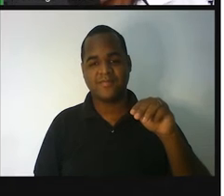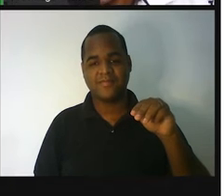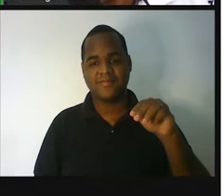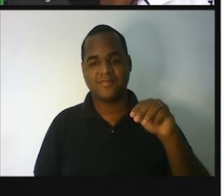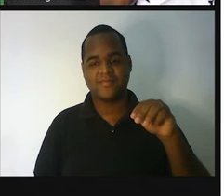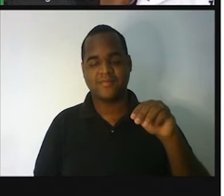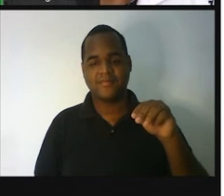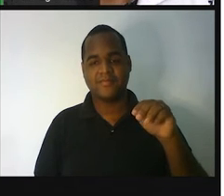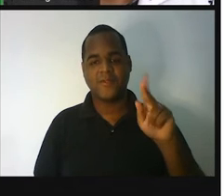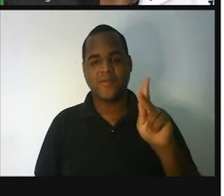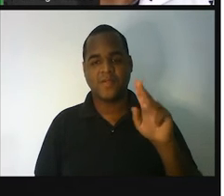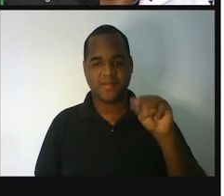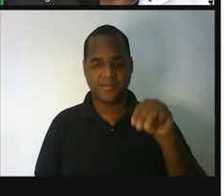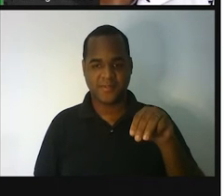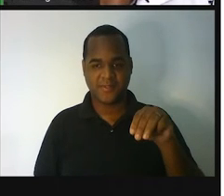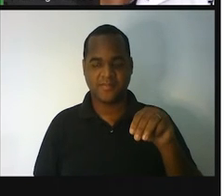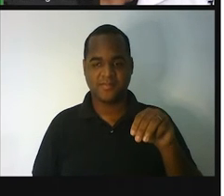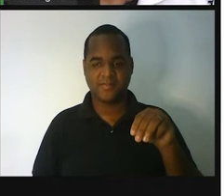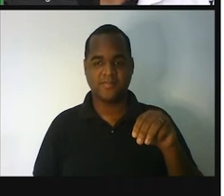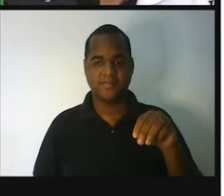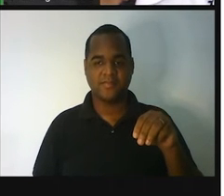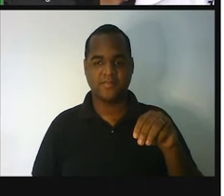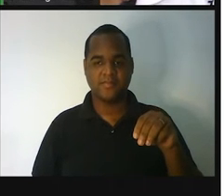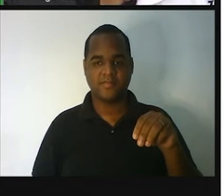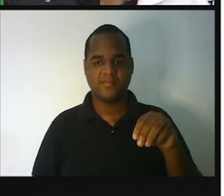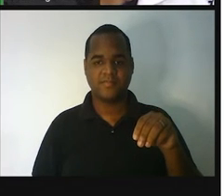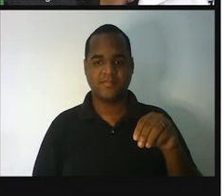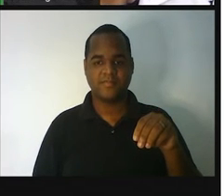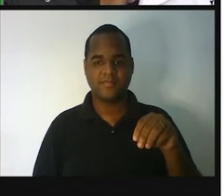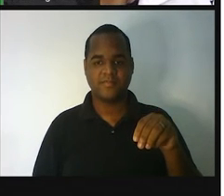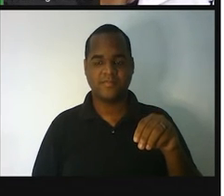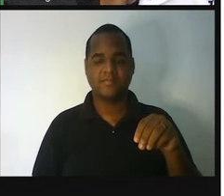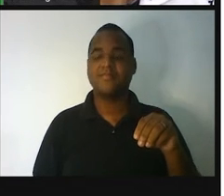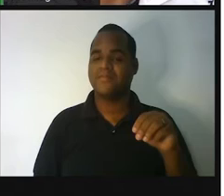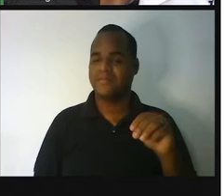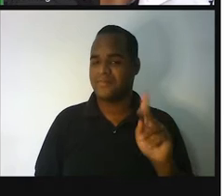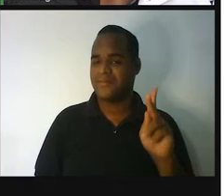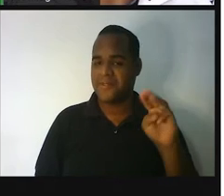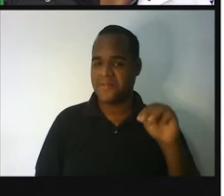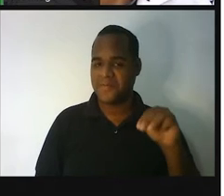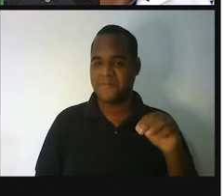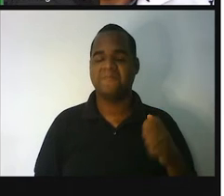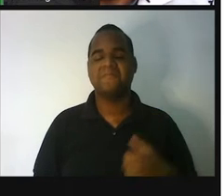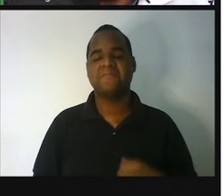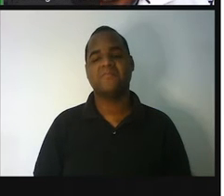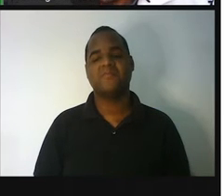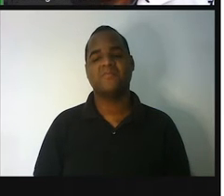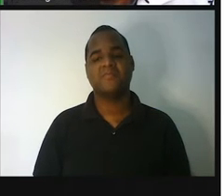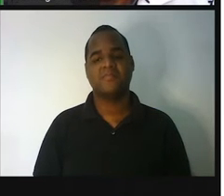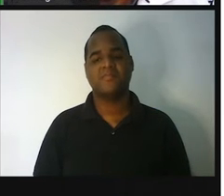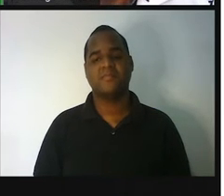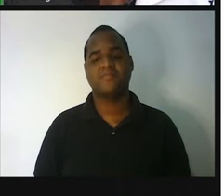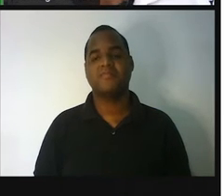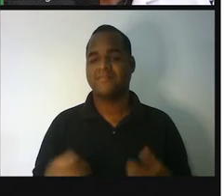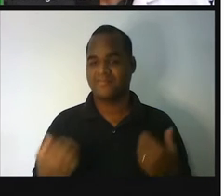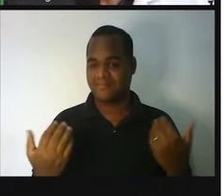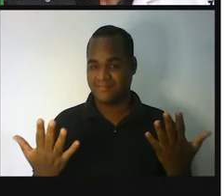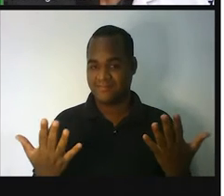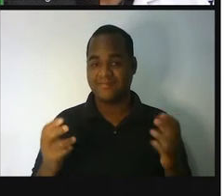hipsométrico e o km e se você já conhece que é o quilombo tá